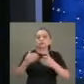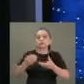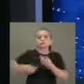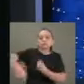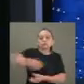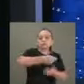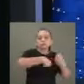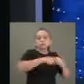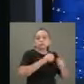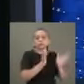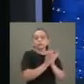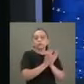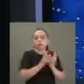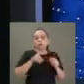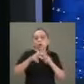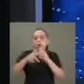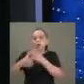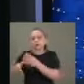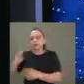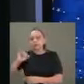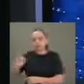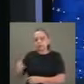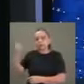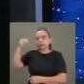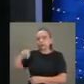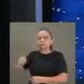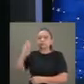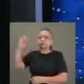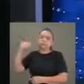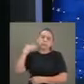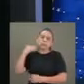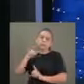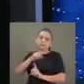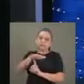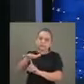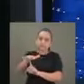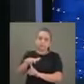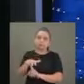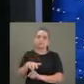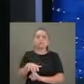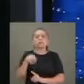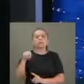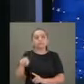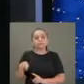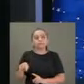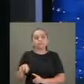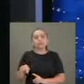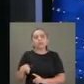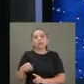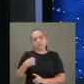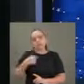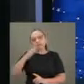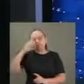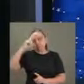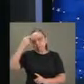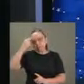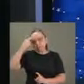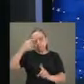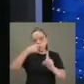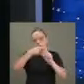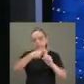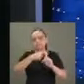cortes de juros por do Banco Central otimista acredito que